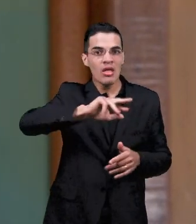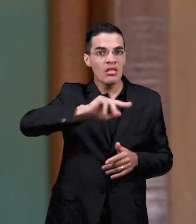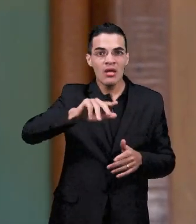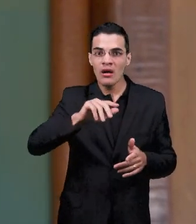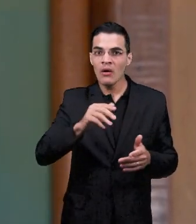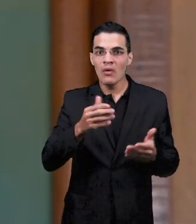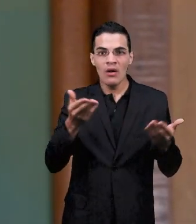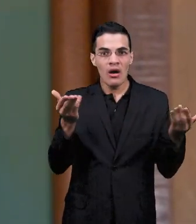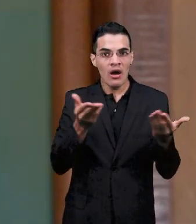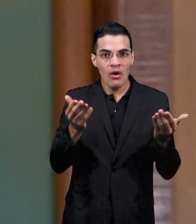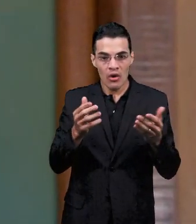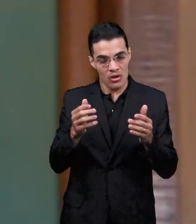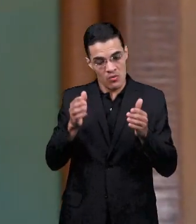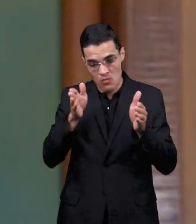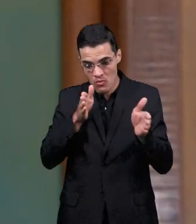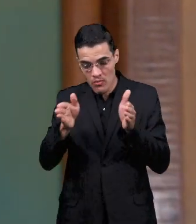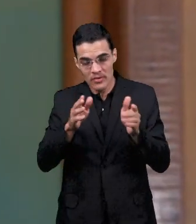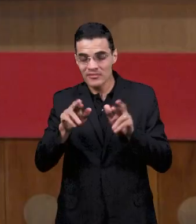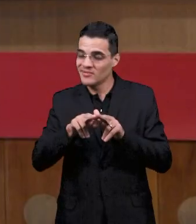cristãos nominais.